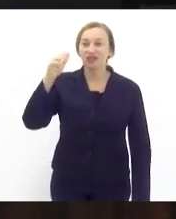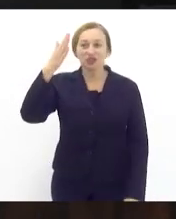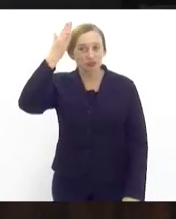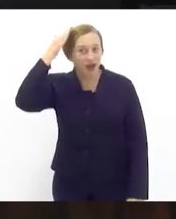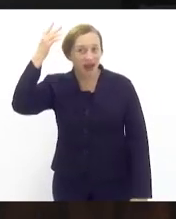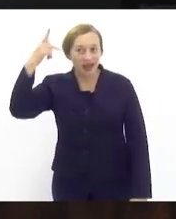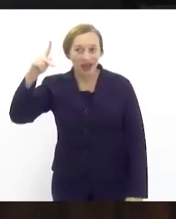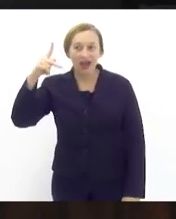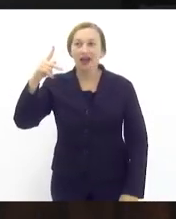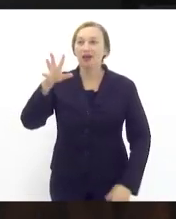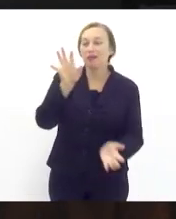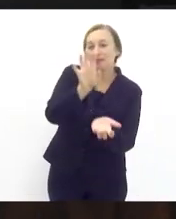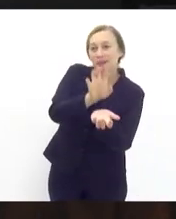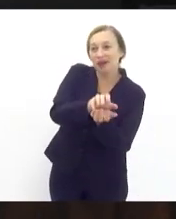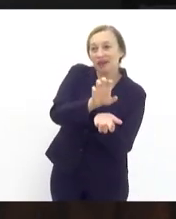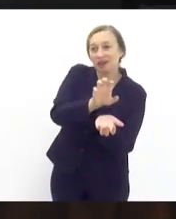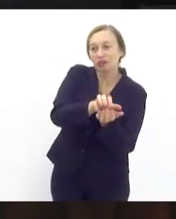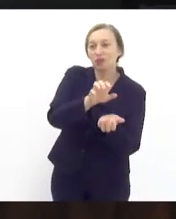Pernambuco